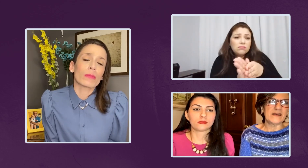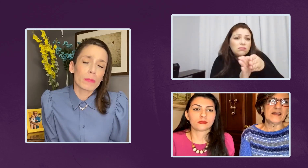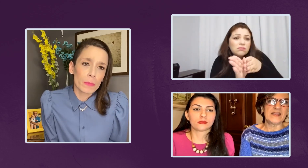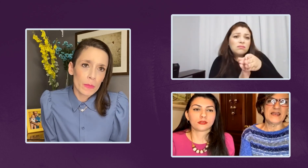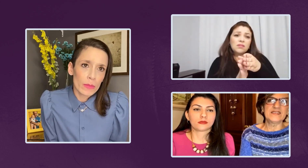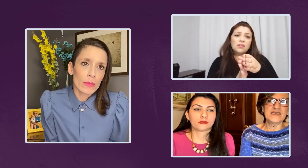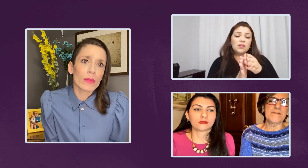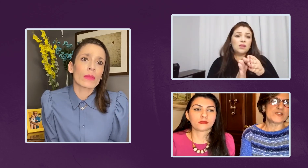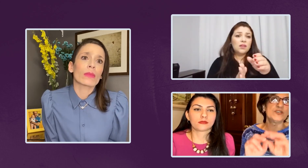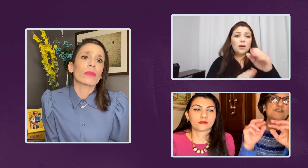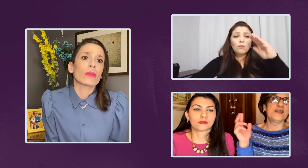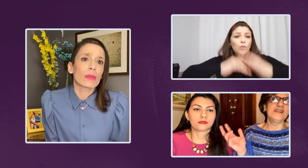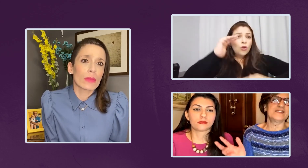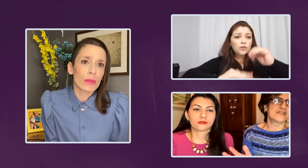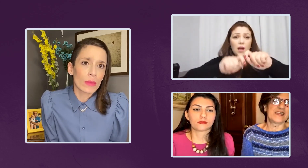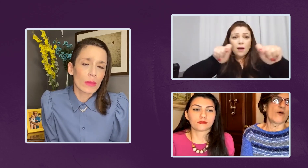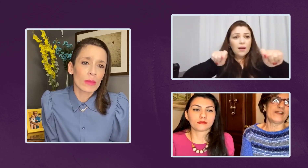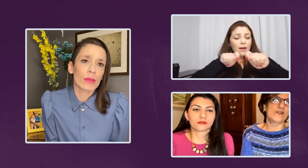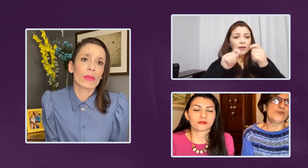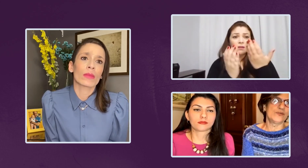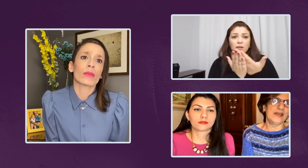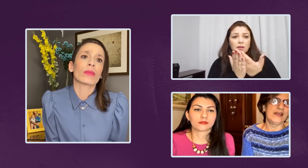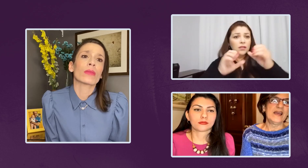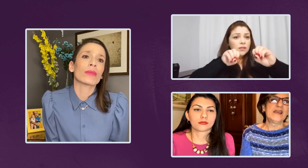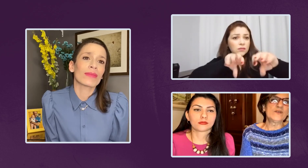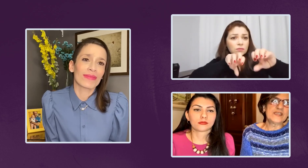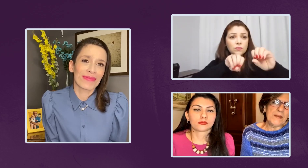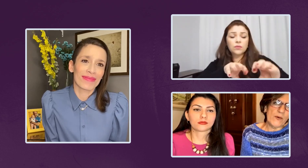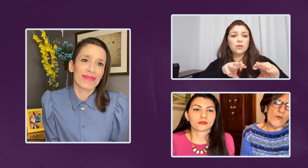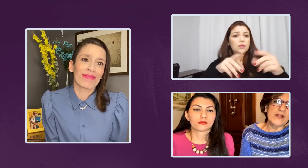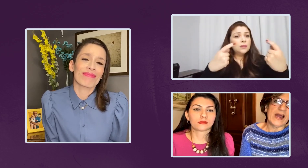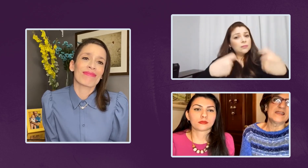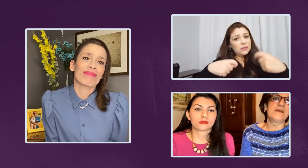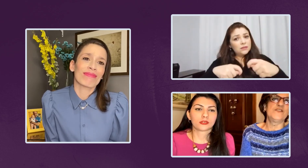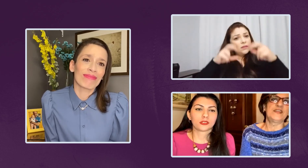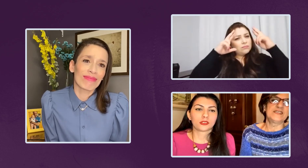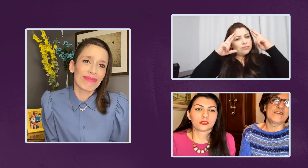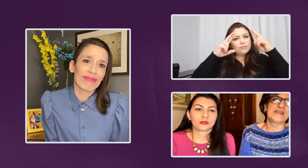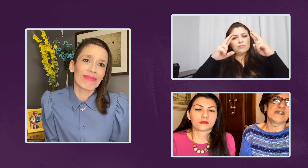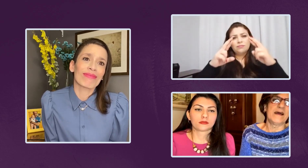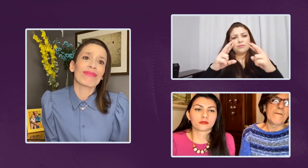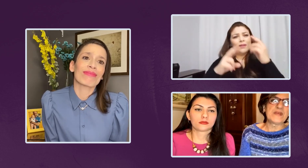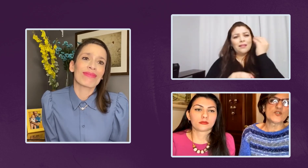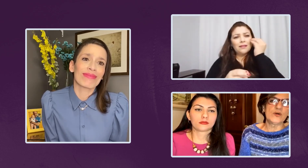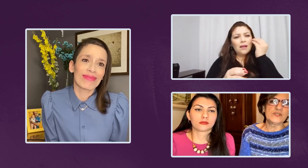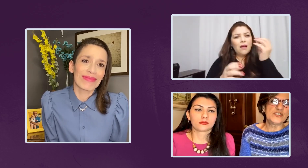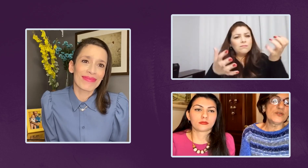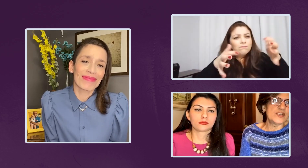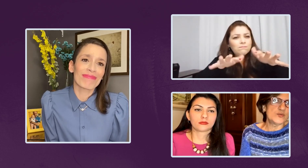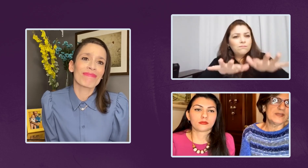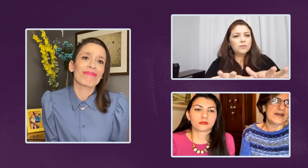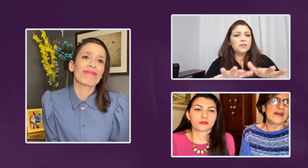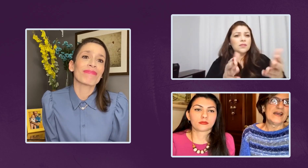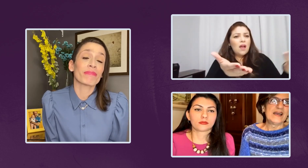né? Que existem pessoas diferentes de tudo, né? Então, sempre é bom um olhar também diferenciado para essa pessoa no sentido